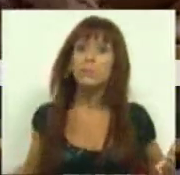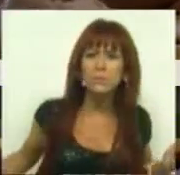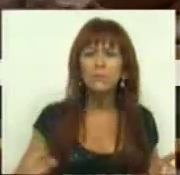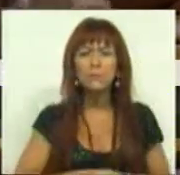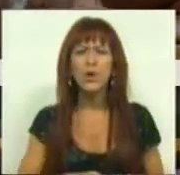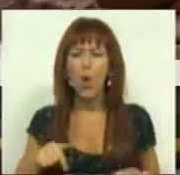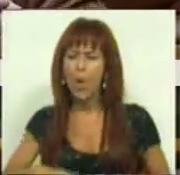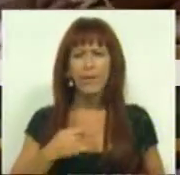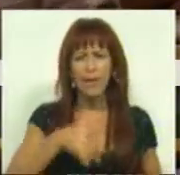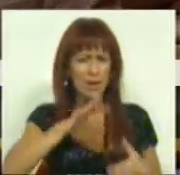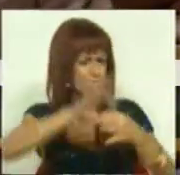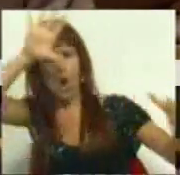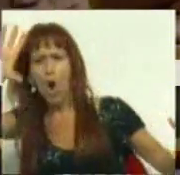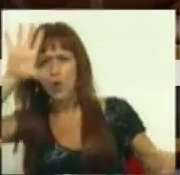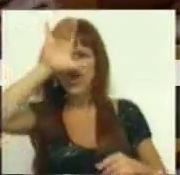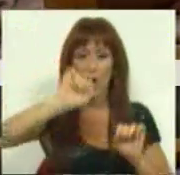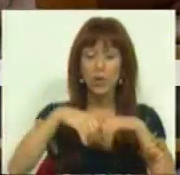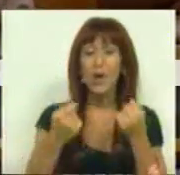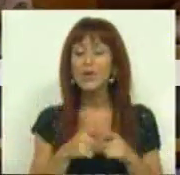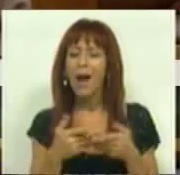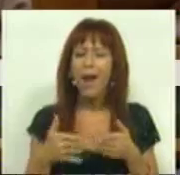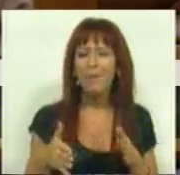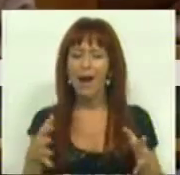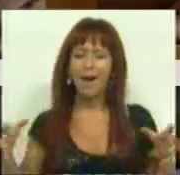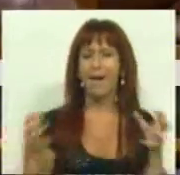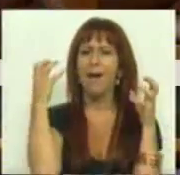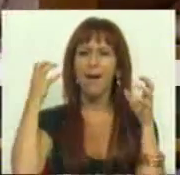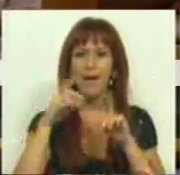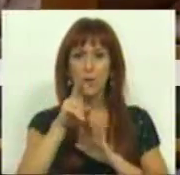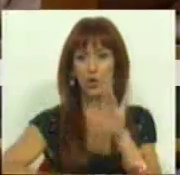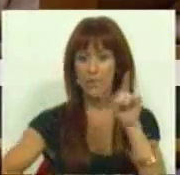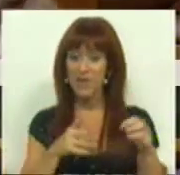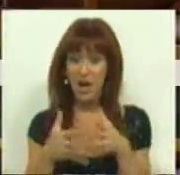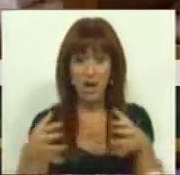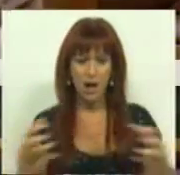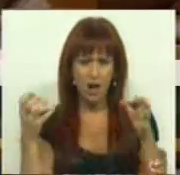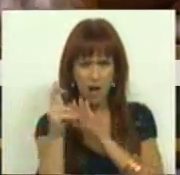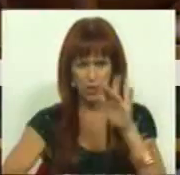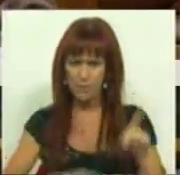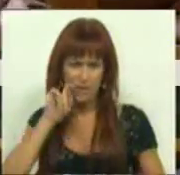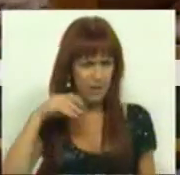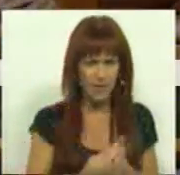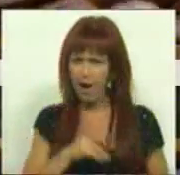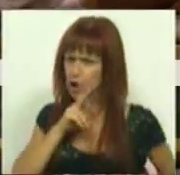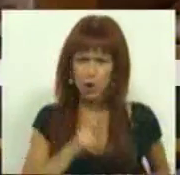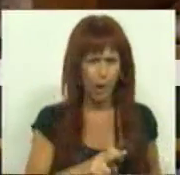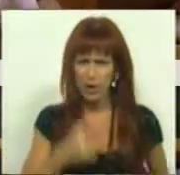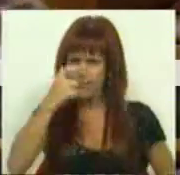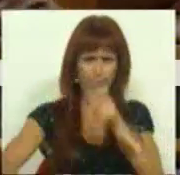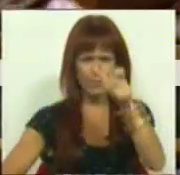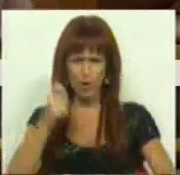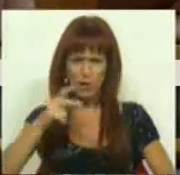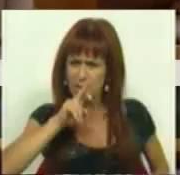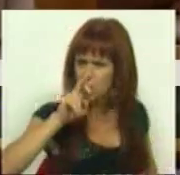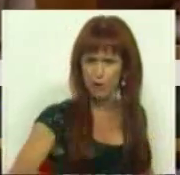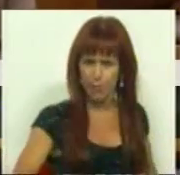portanto, hoje, quando querem desmantelar o Estado Social, estão a abrir um conflito de regime e esse conflito de regime seguramente terá uma resposta popular,